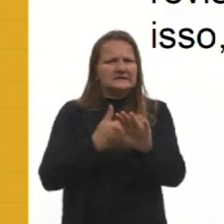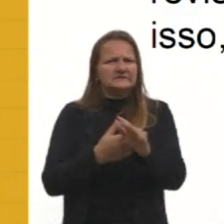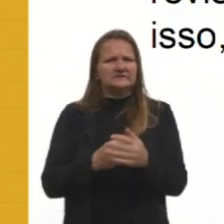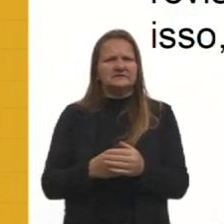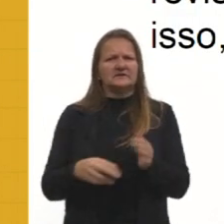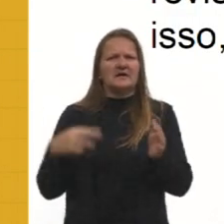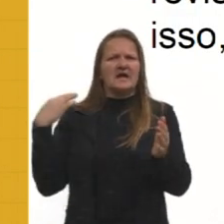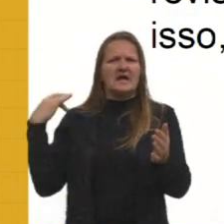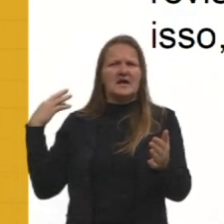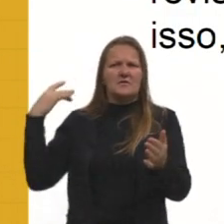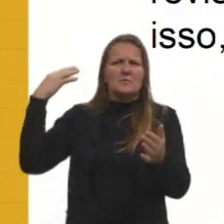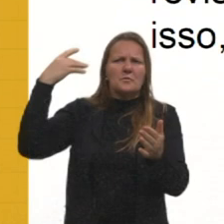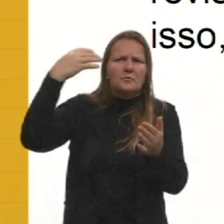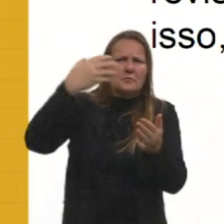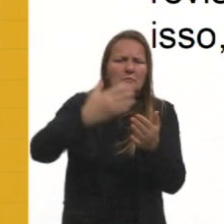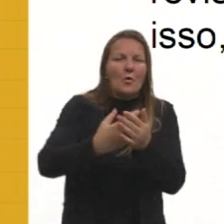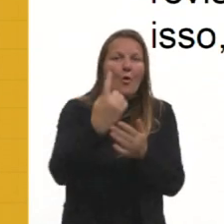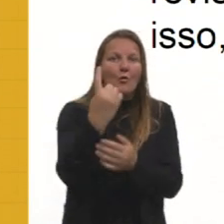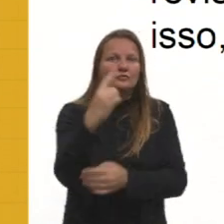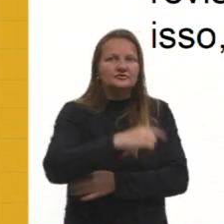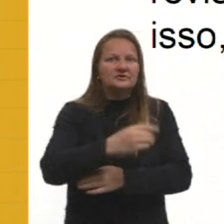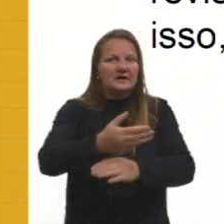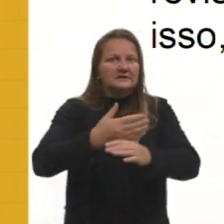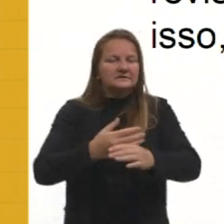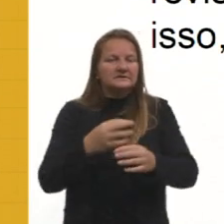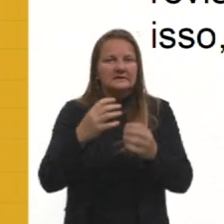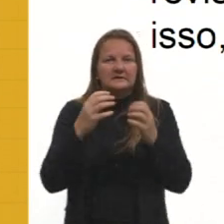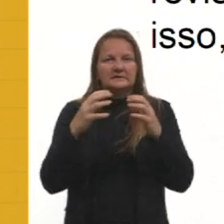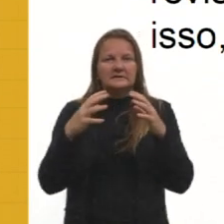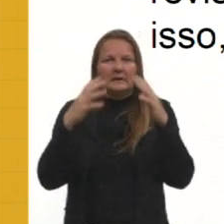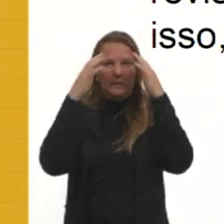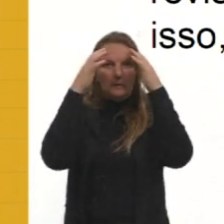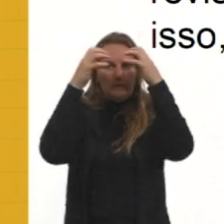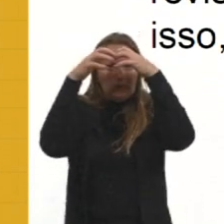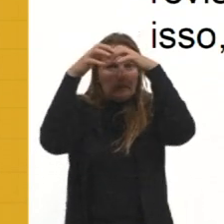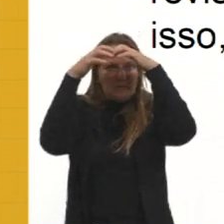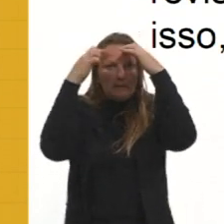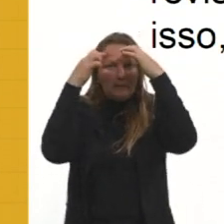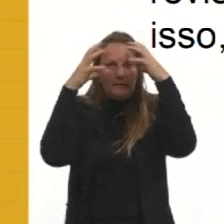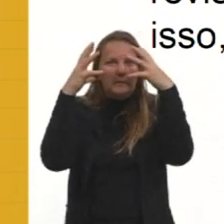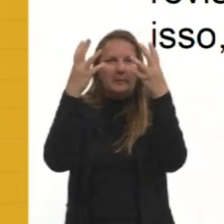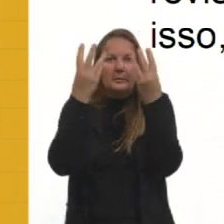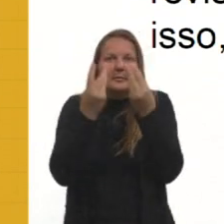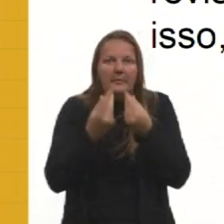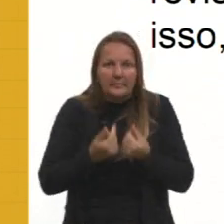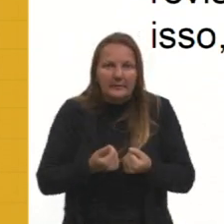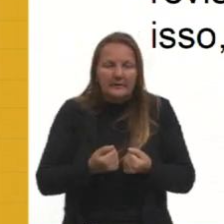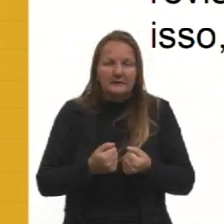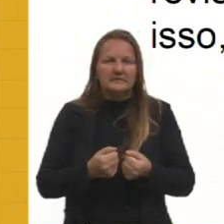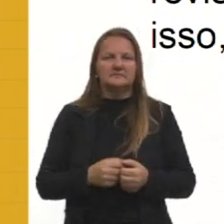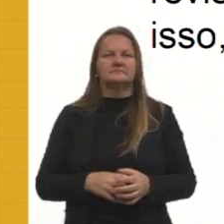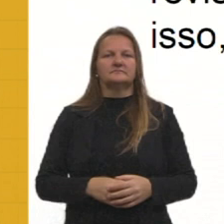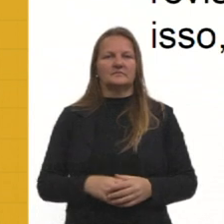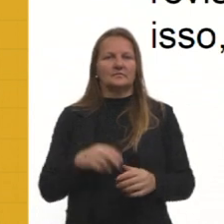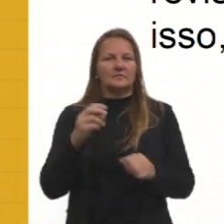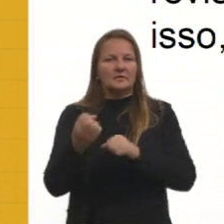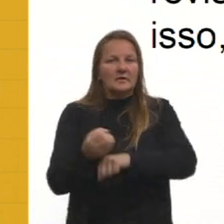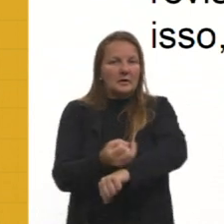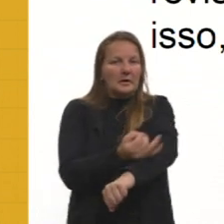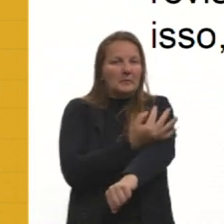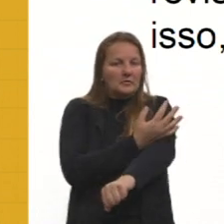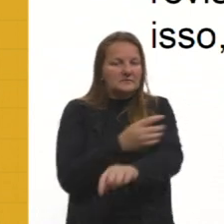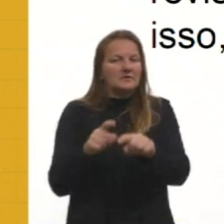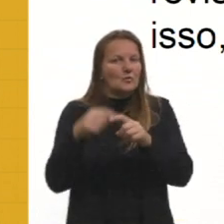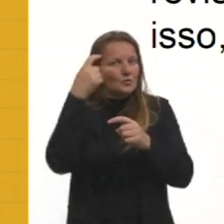revisão no dia anterior isso pode levar a exaustão E com isso poderá ter um esgotamento da emoção e